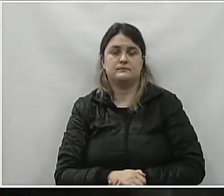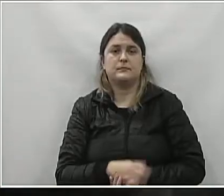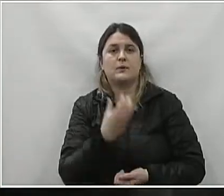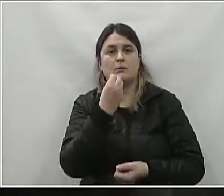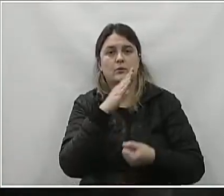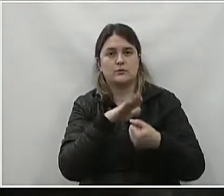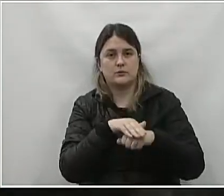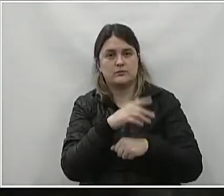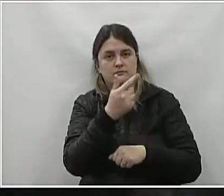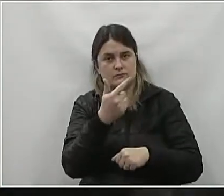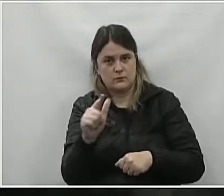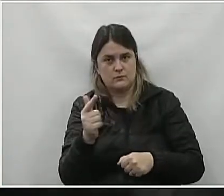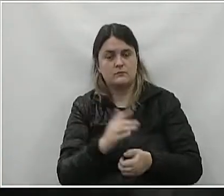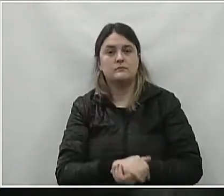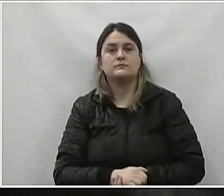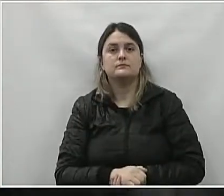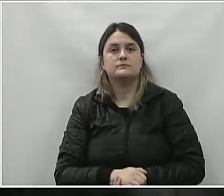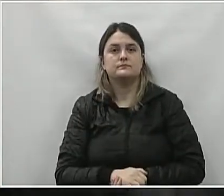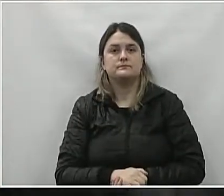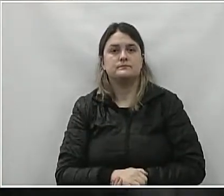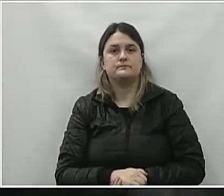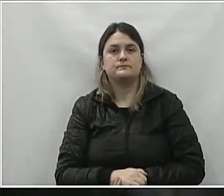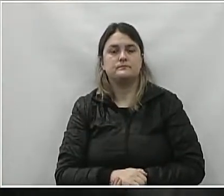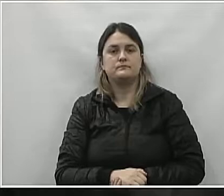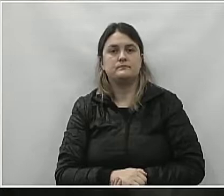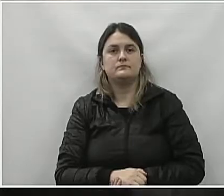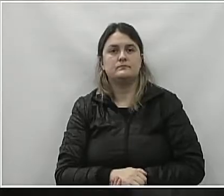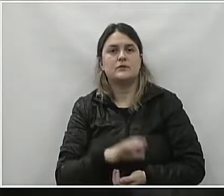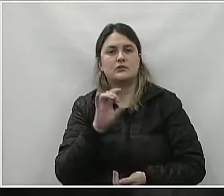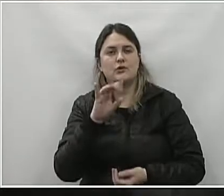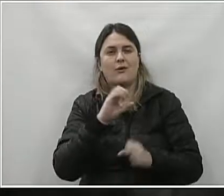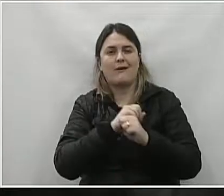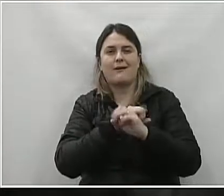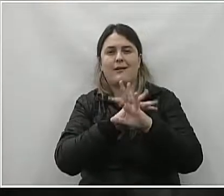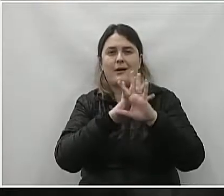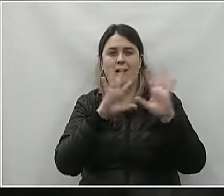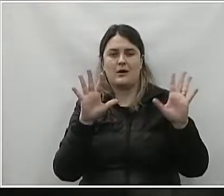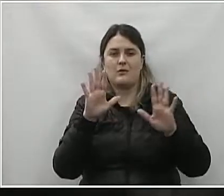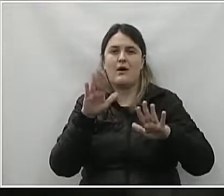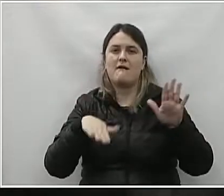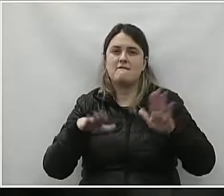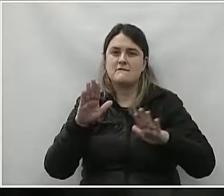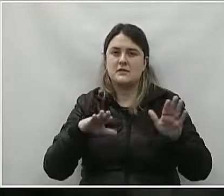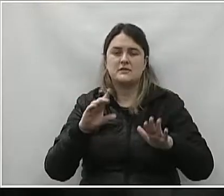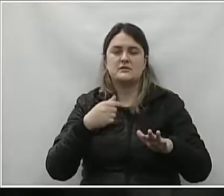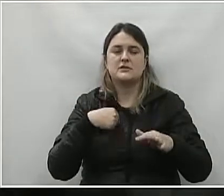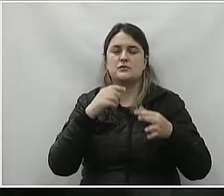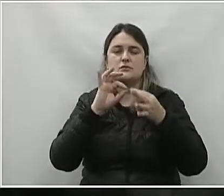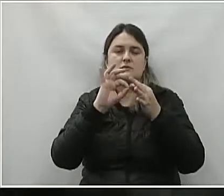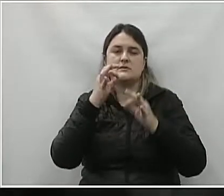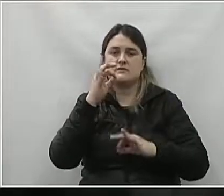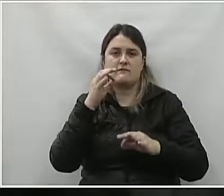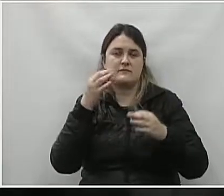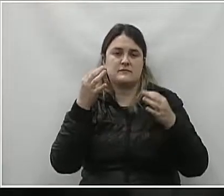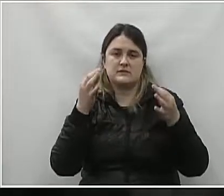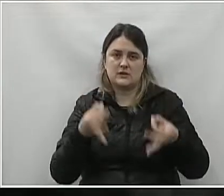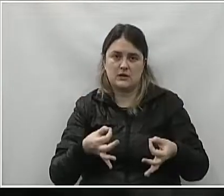Boa noite a todos mais uma vez. Então, só para deixar bem claro, né, se às vezes não me expressei de forma